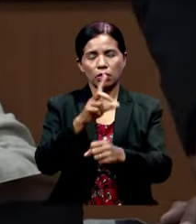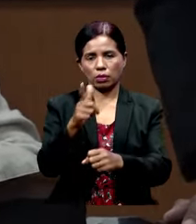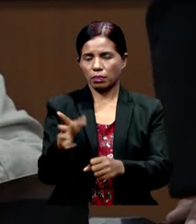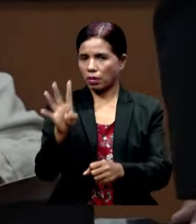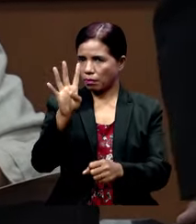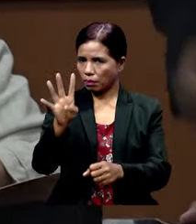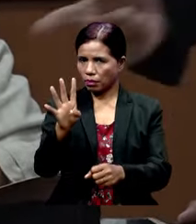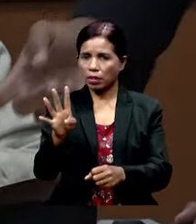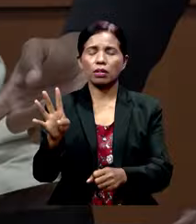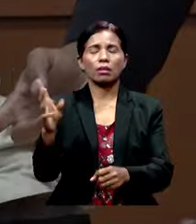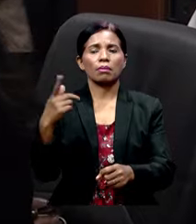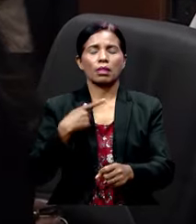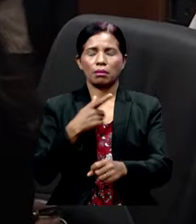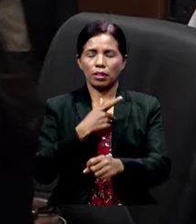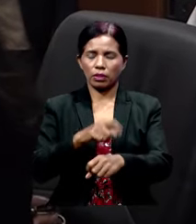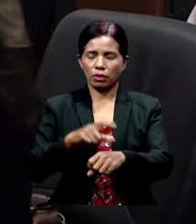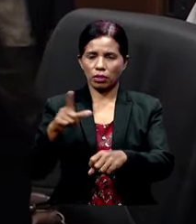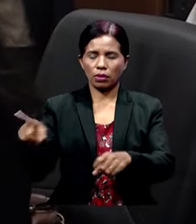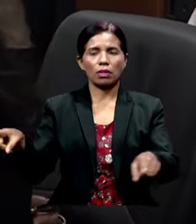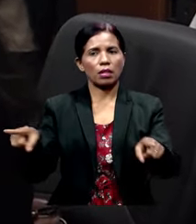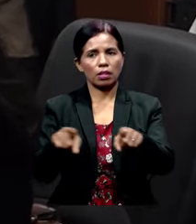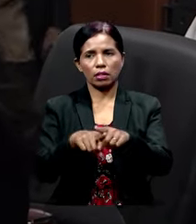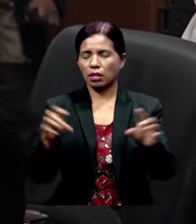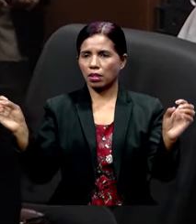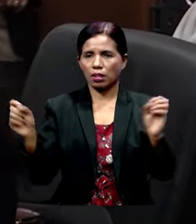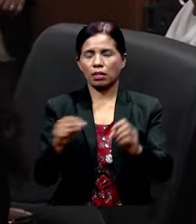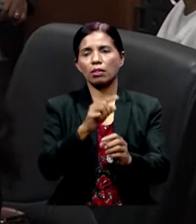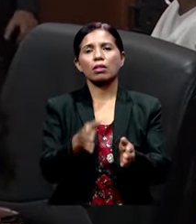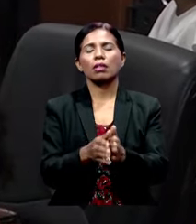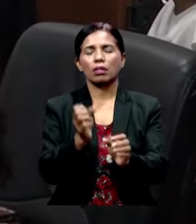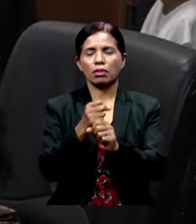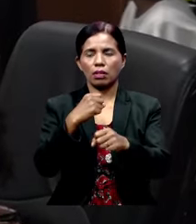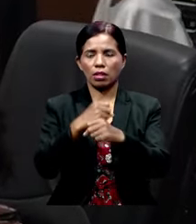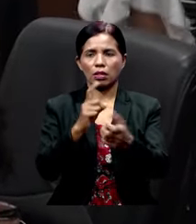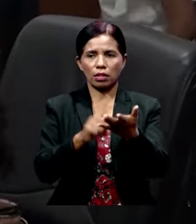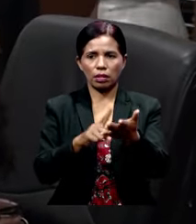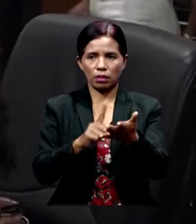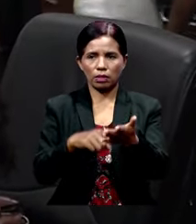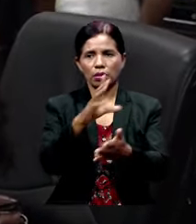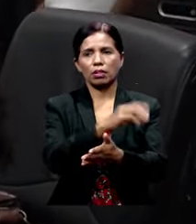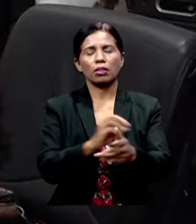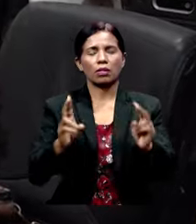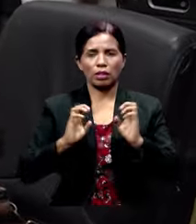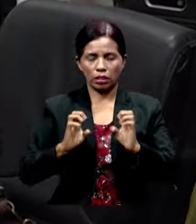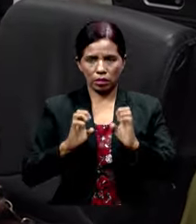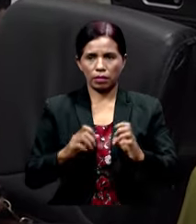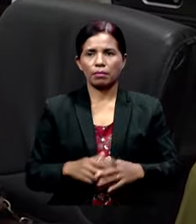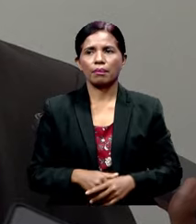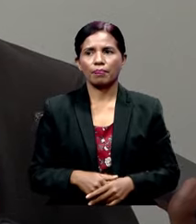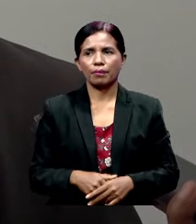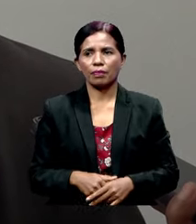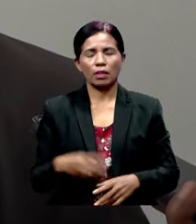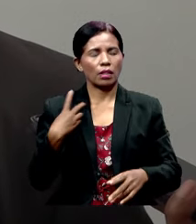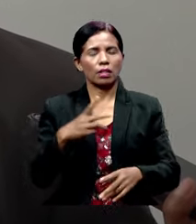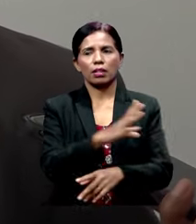para o Parlamento Nacional, o caráter normal, também a justificação natural do debate, o caráter urgência. Tem que ter caráter urgência,